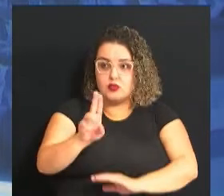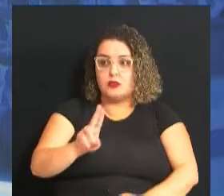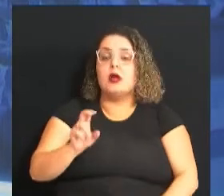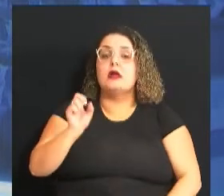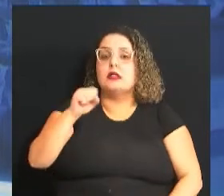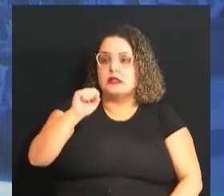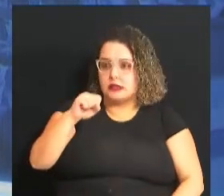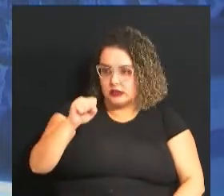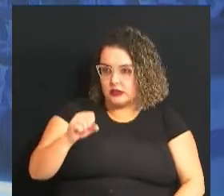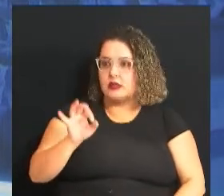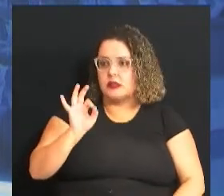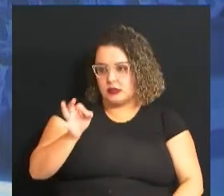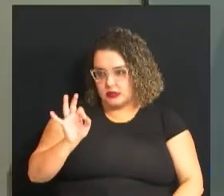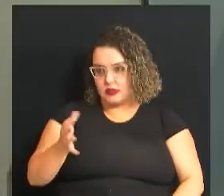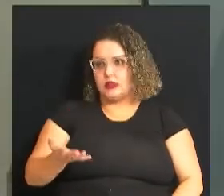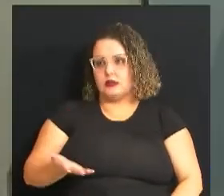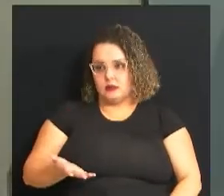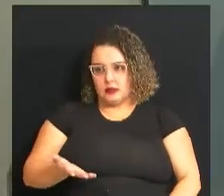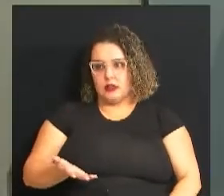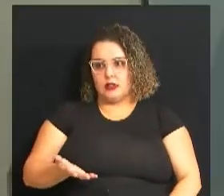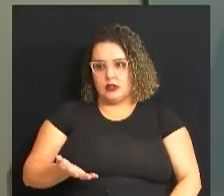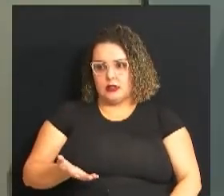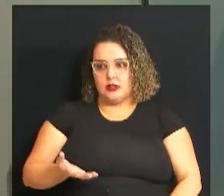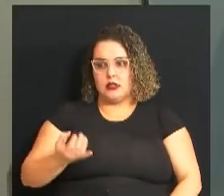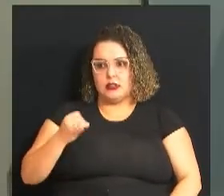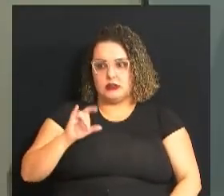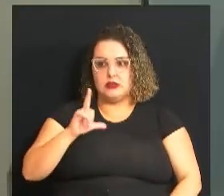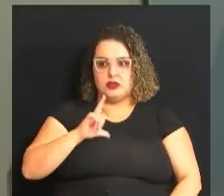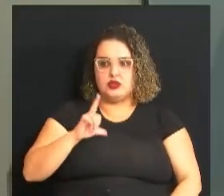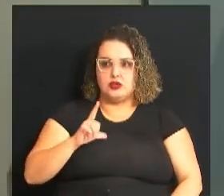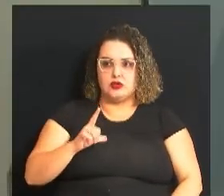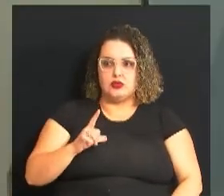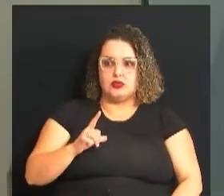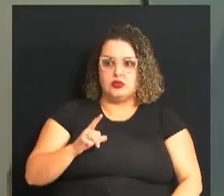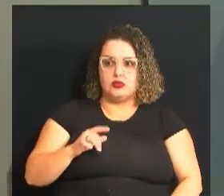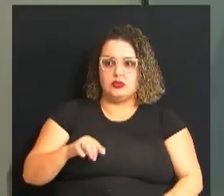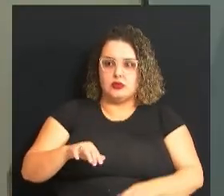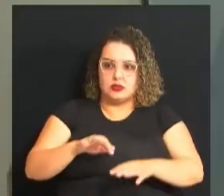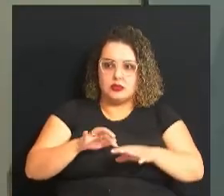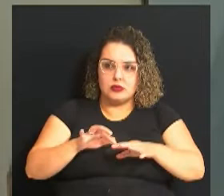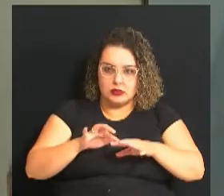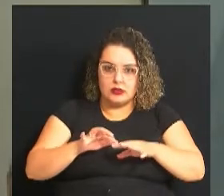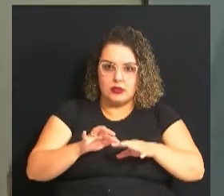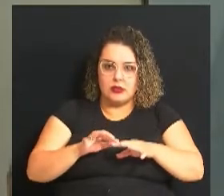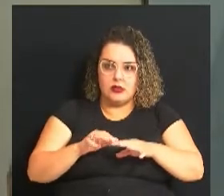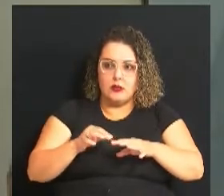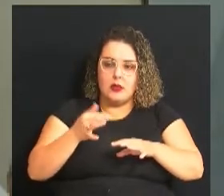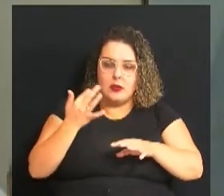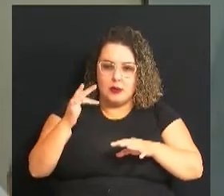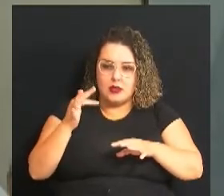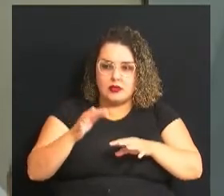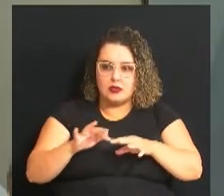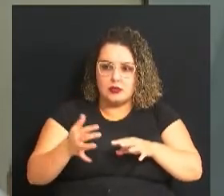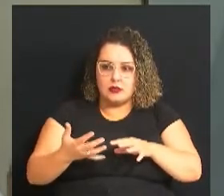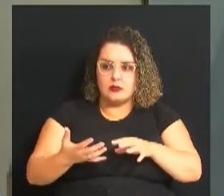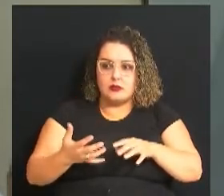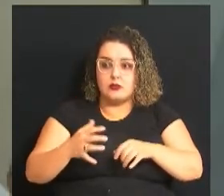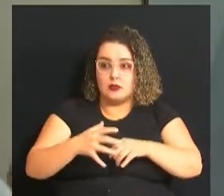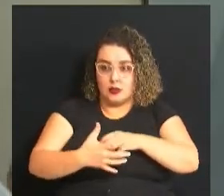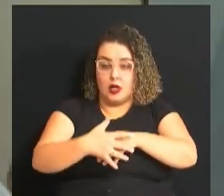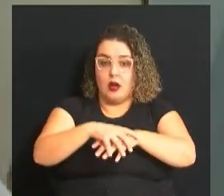Sim, exatamente. É se ela tiver alguma feridinha aberta na pele, né? Que a nossa pele é um órgão de